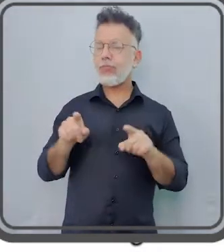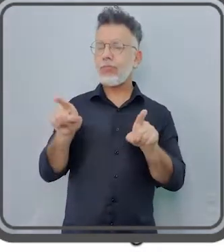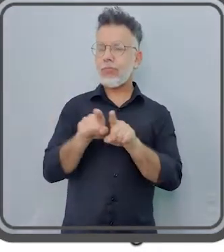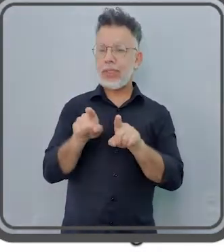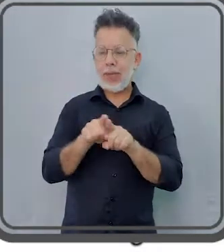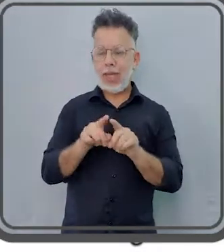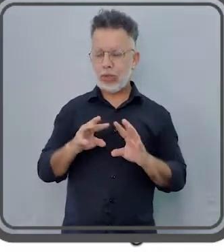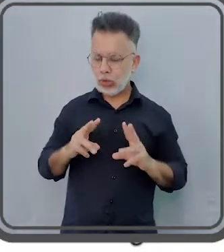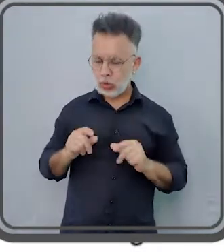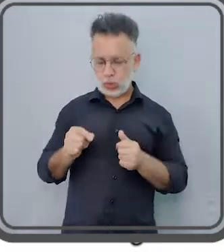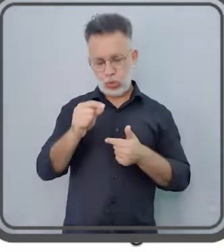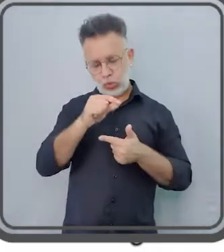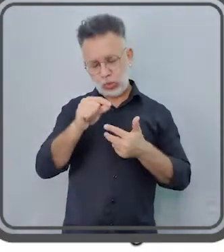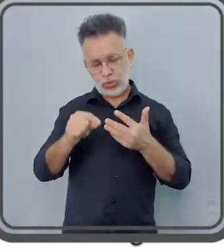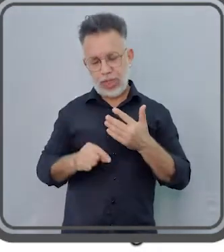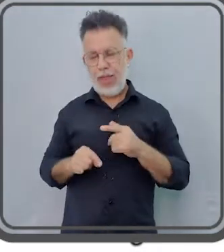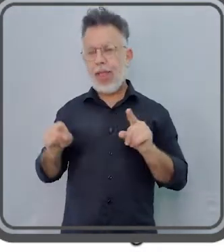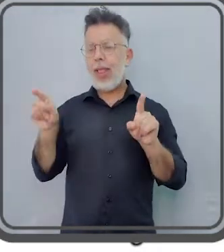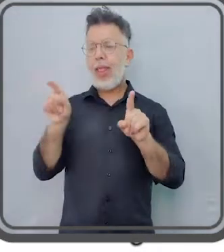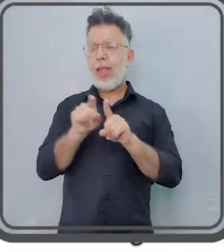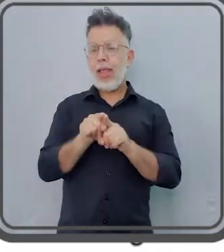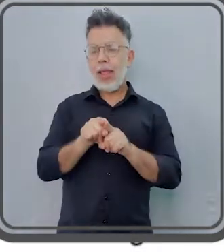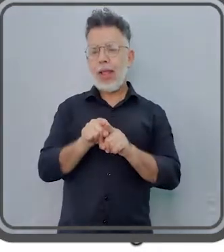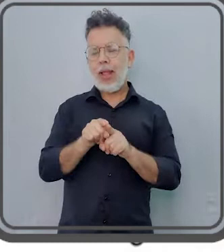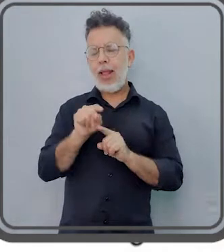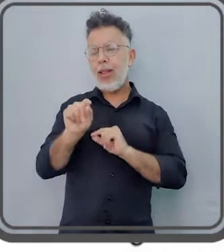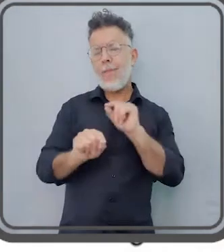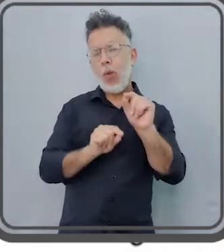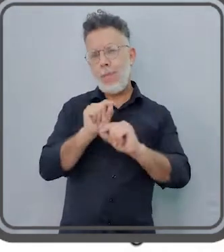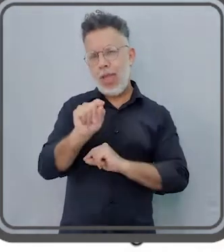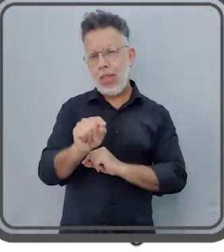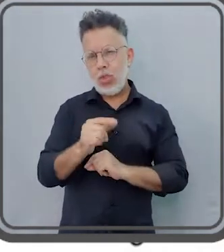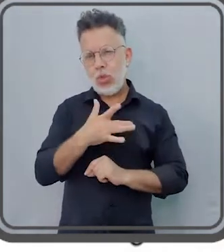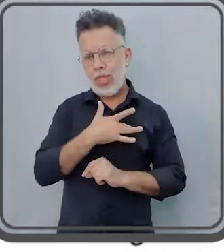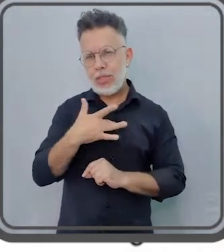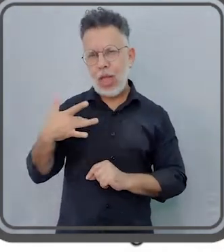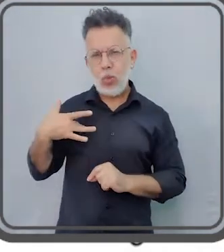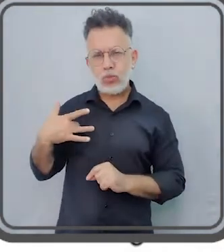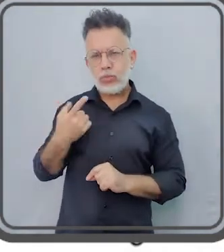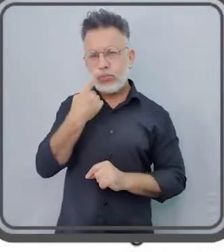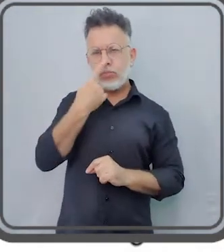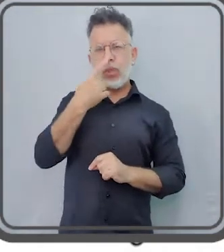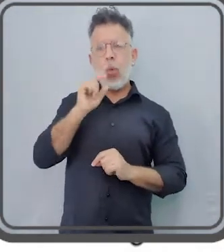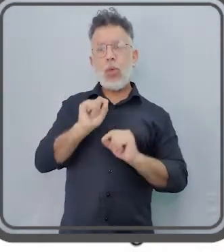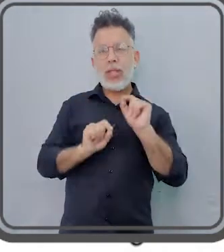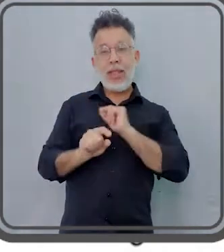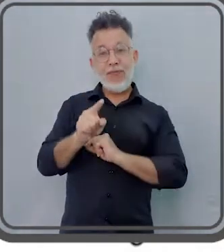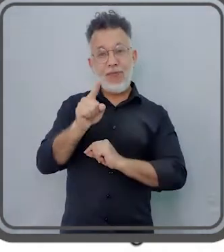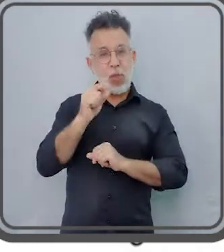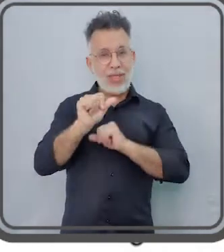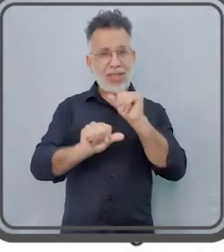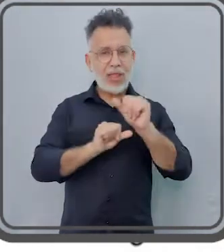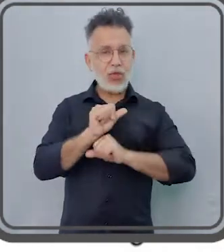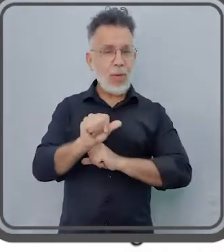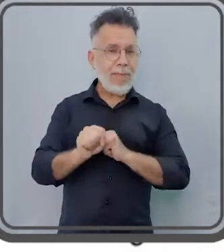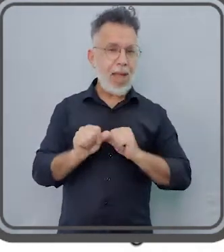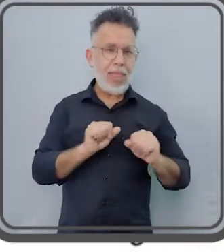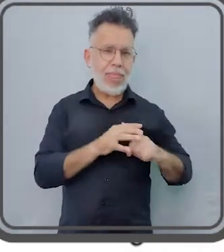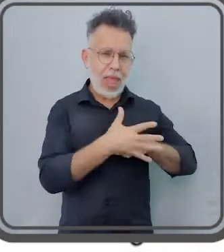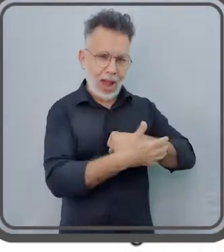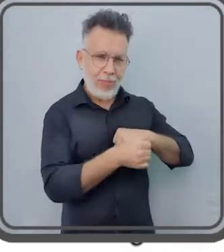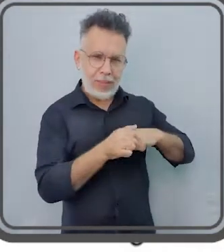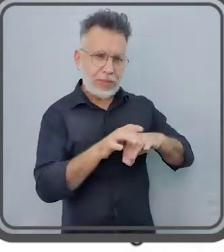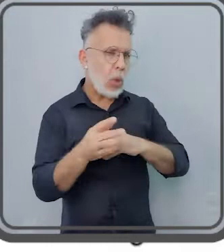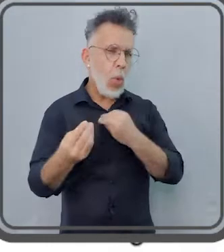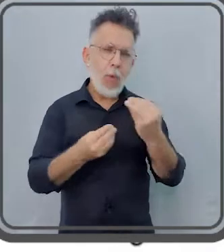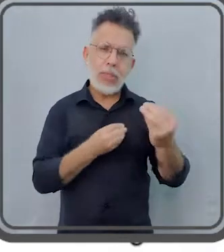tá, esse momento dessa saúde íntima, o que você viu se transformar na pandemia? Porque como será que seria a FIU se ela